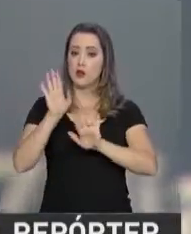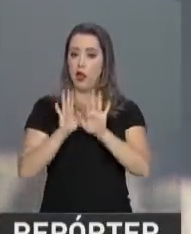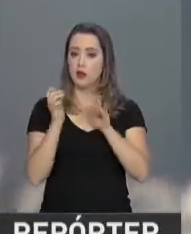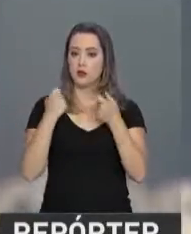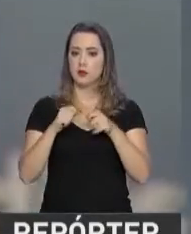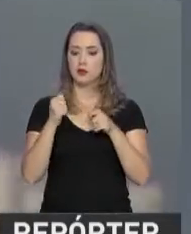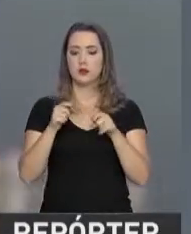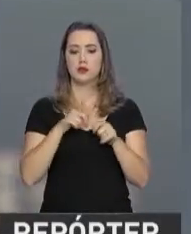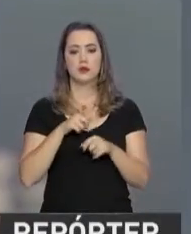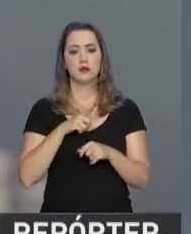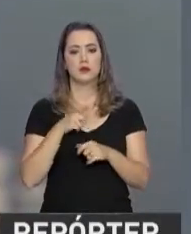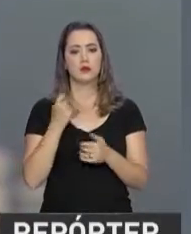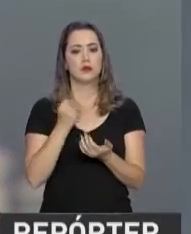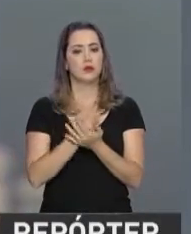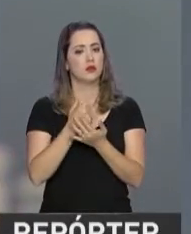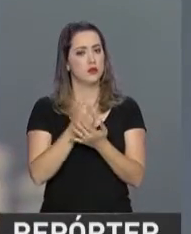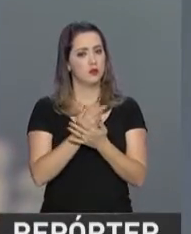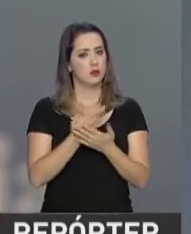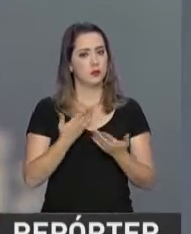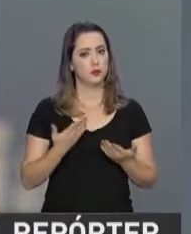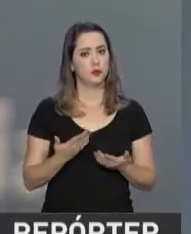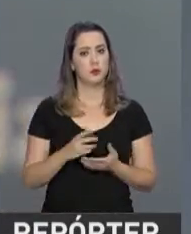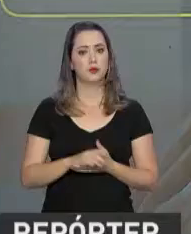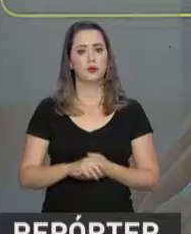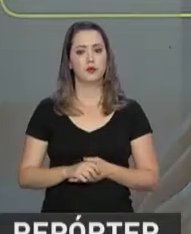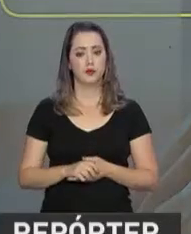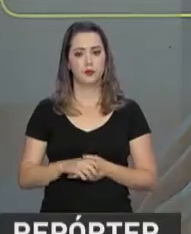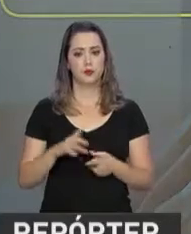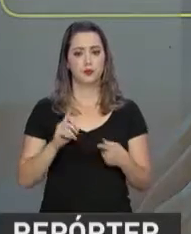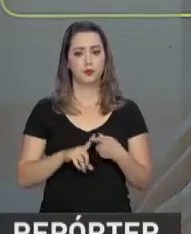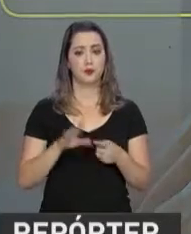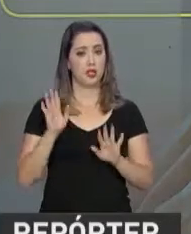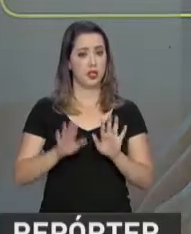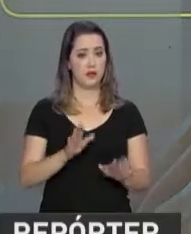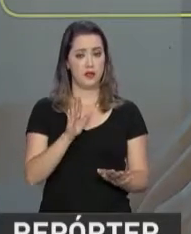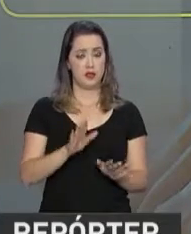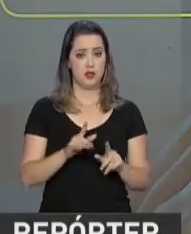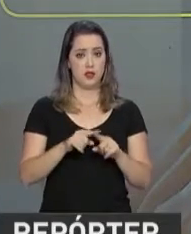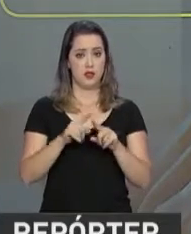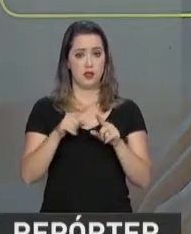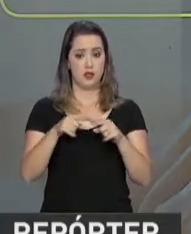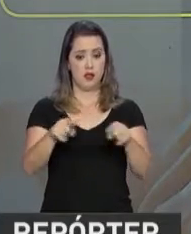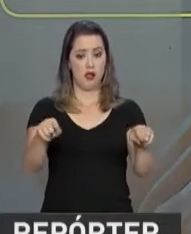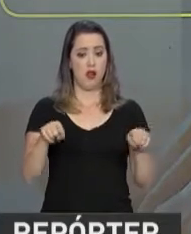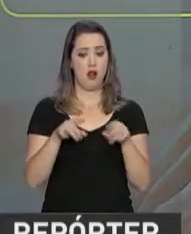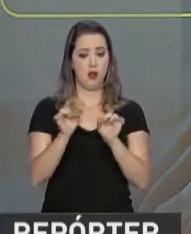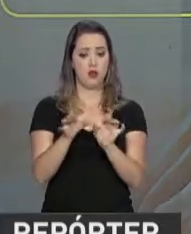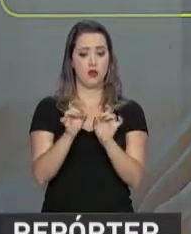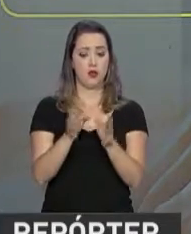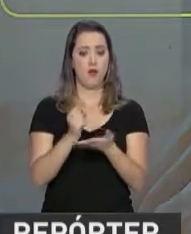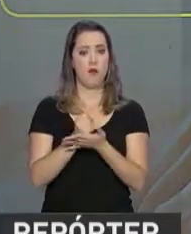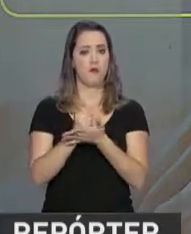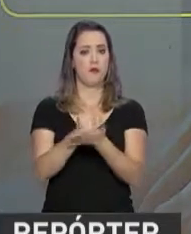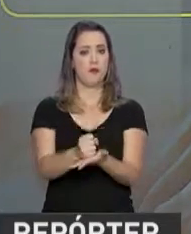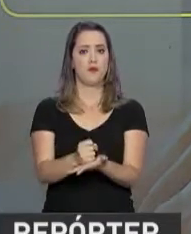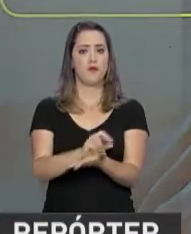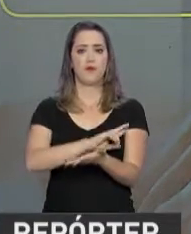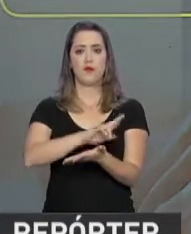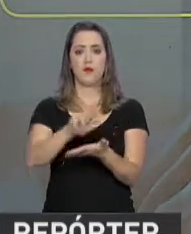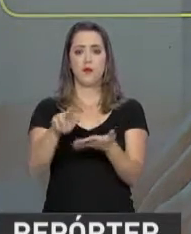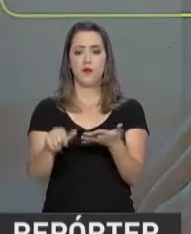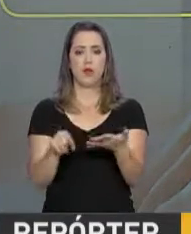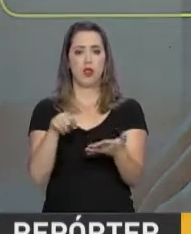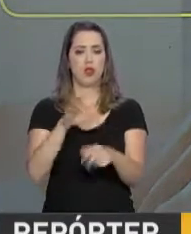o consumidor deve ter na hora de fazer as contas muitas lojas fazem é a oferta de diversas ofertas